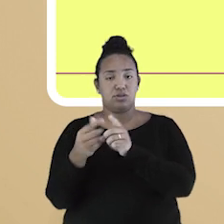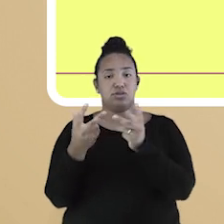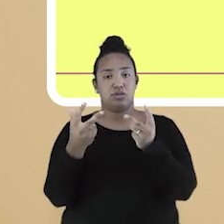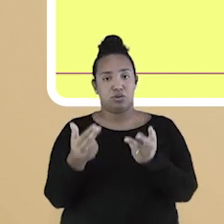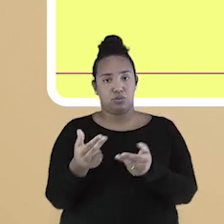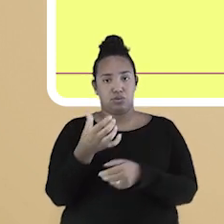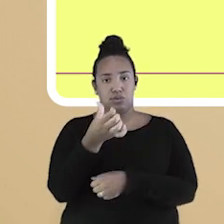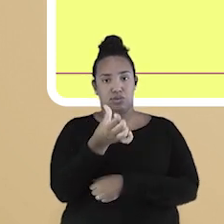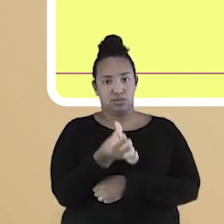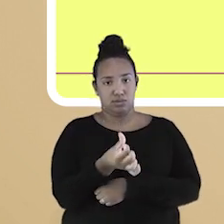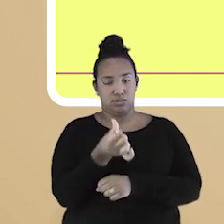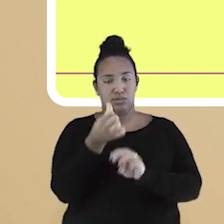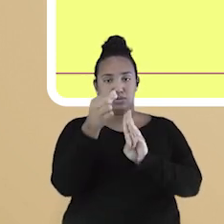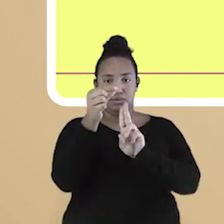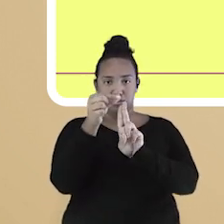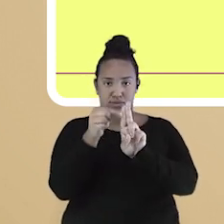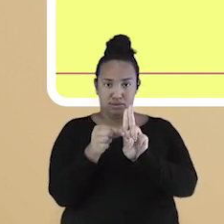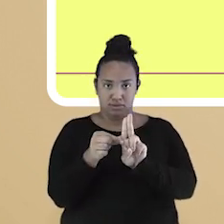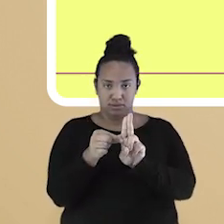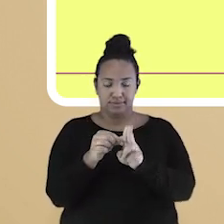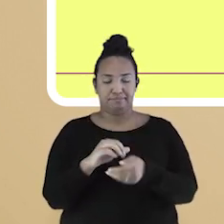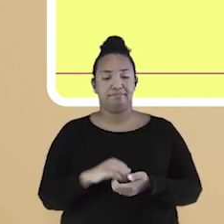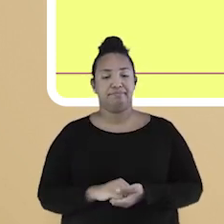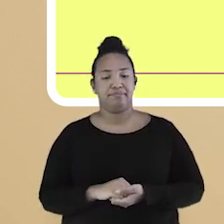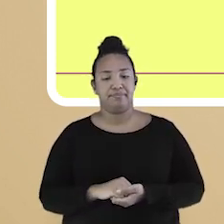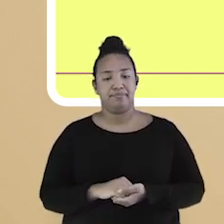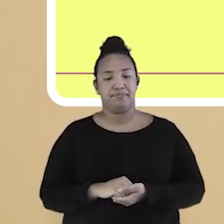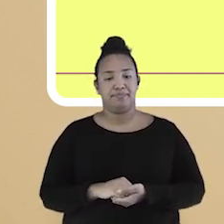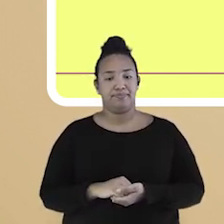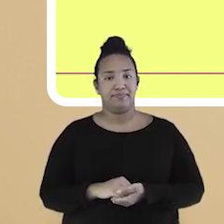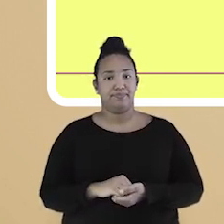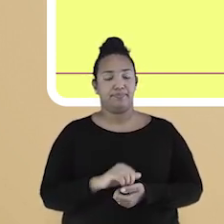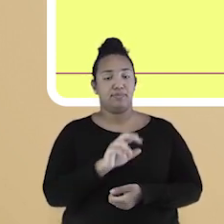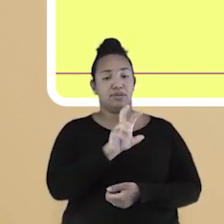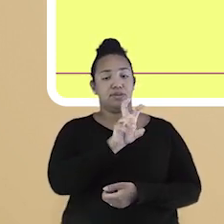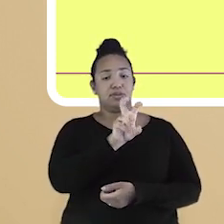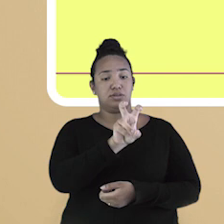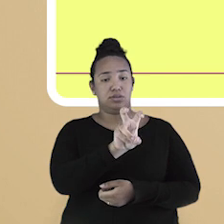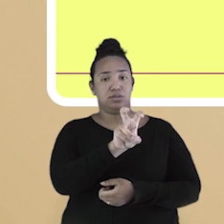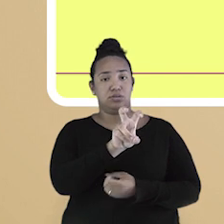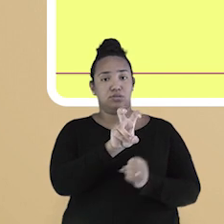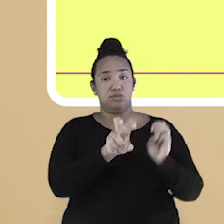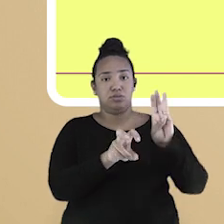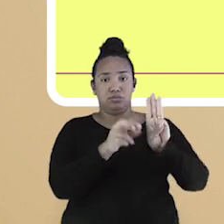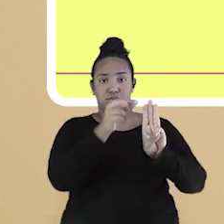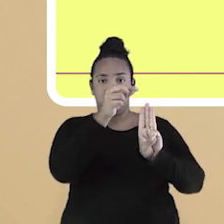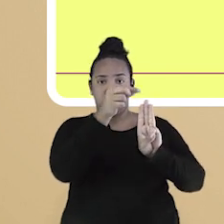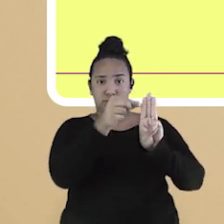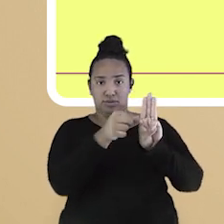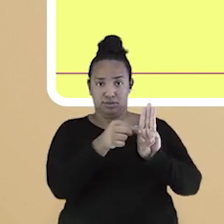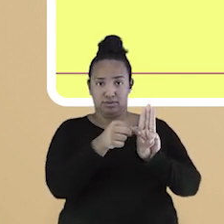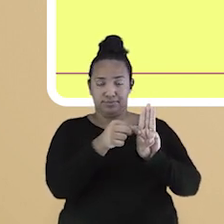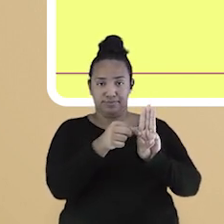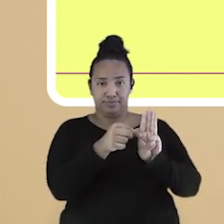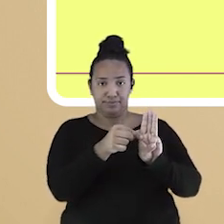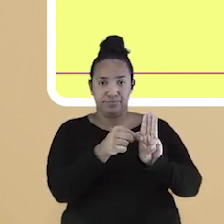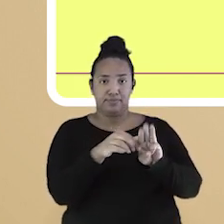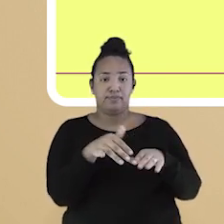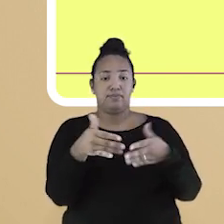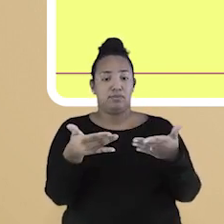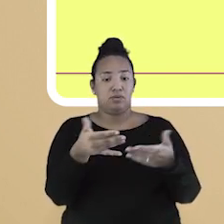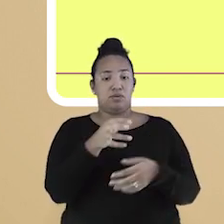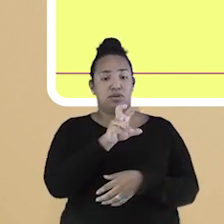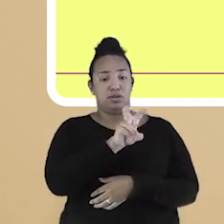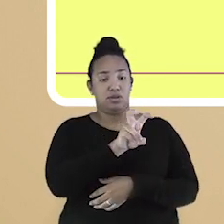6 dezenas. O 5, ele está na posição das centenas, então são